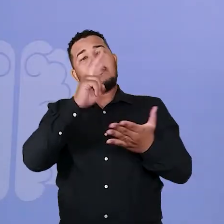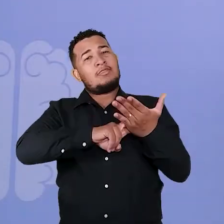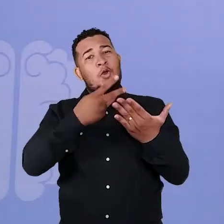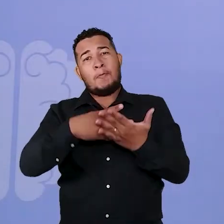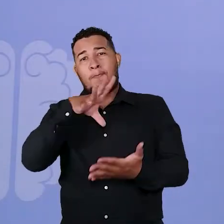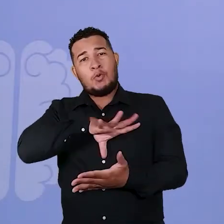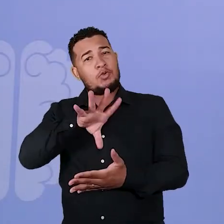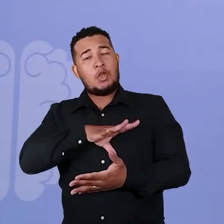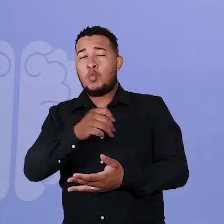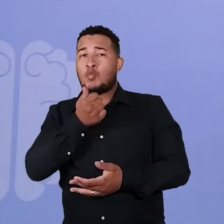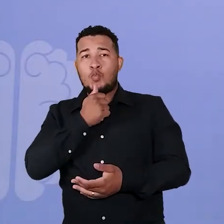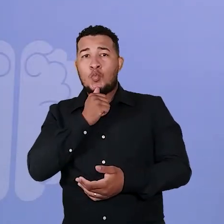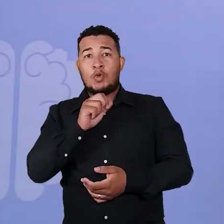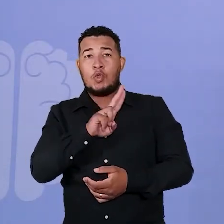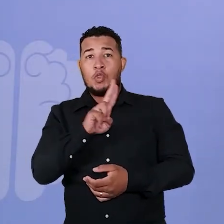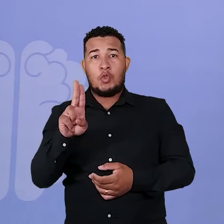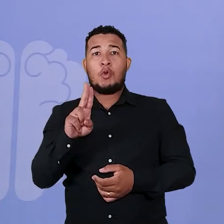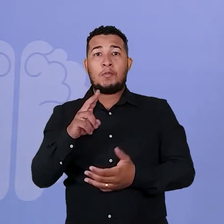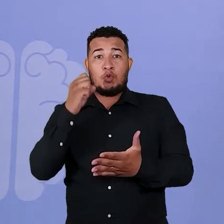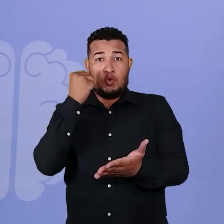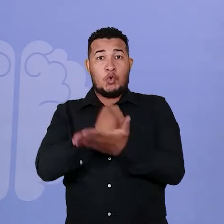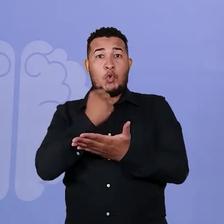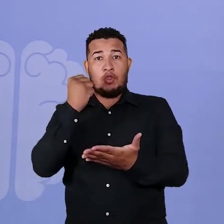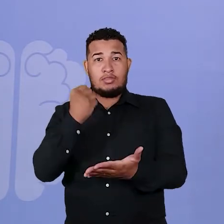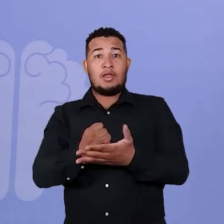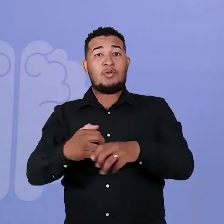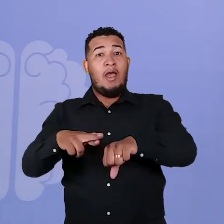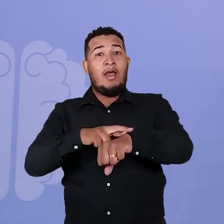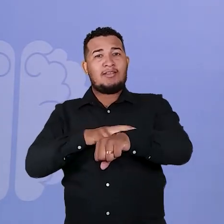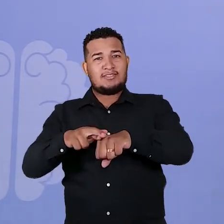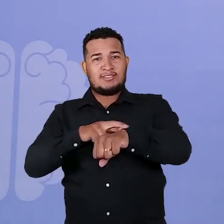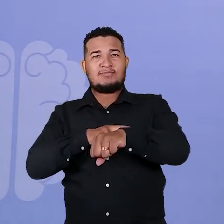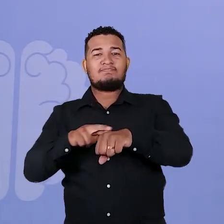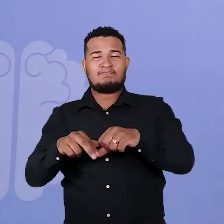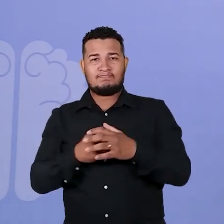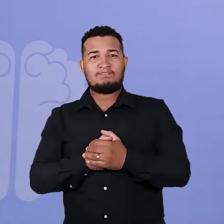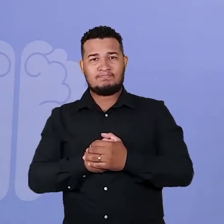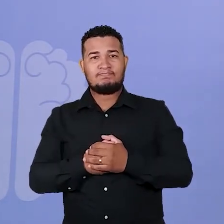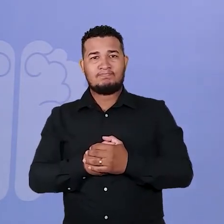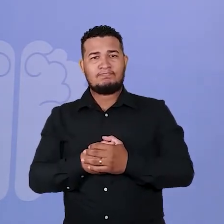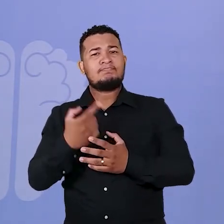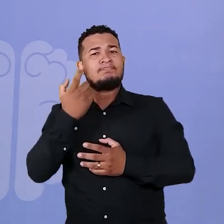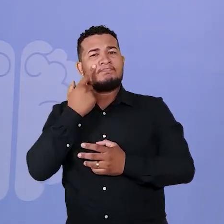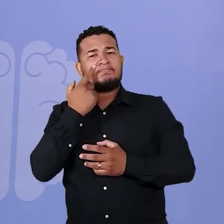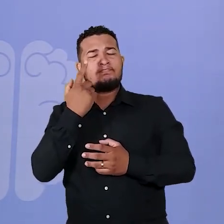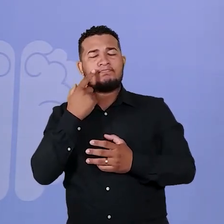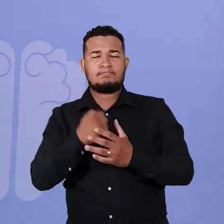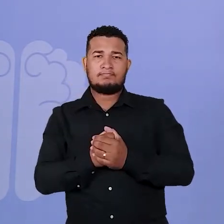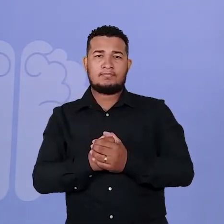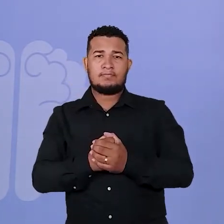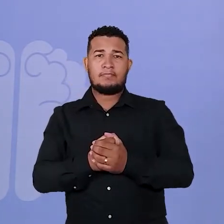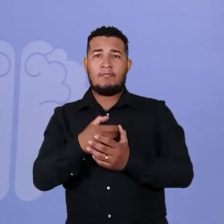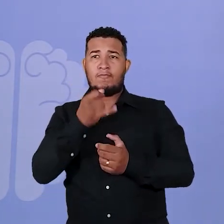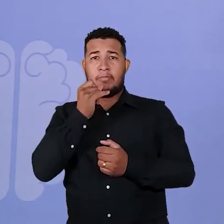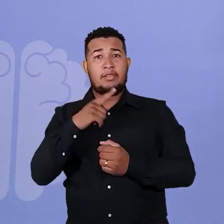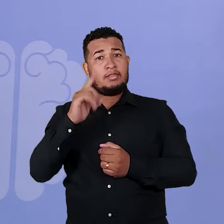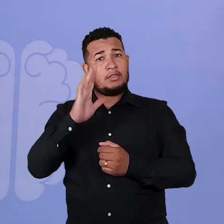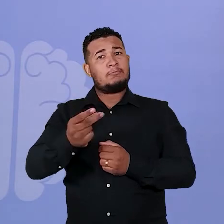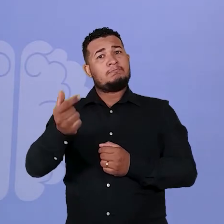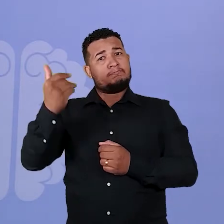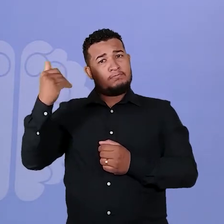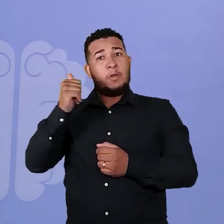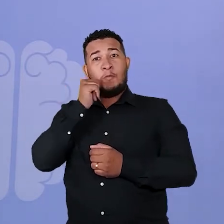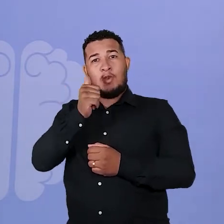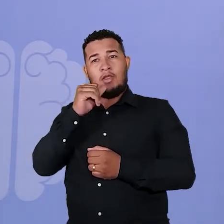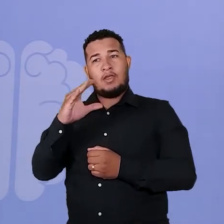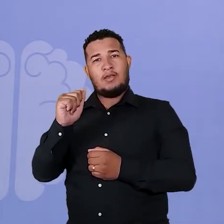não existe traduzido em português, chamado O Contrato Racial. Vejam só, nos